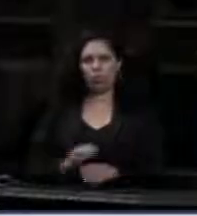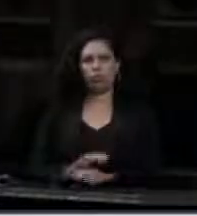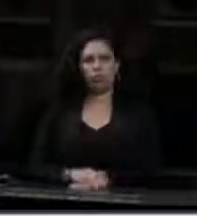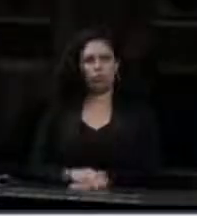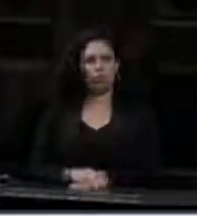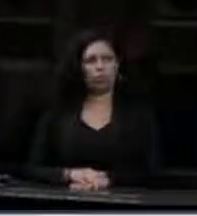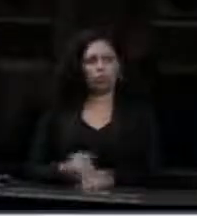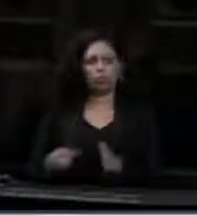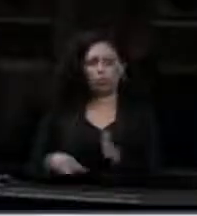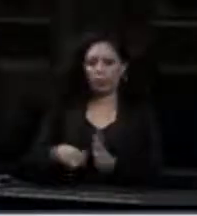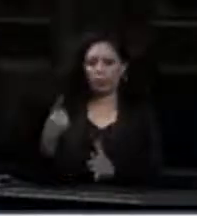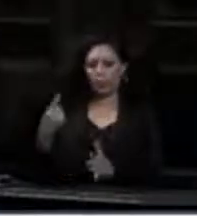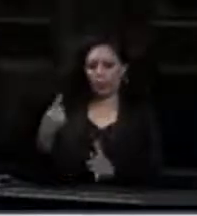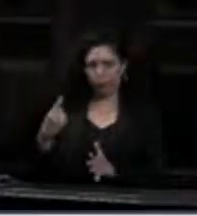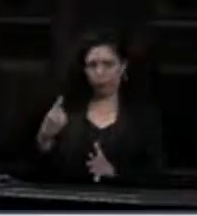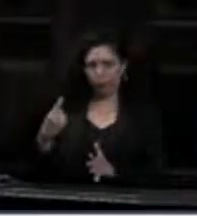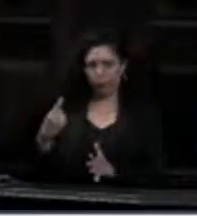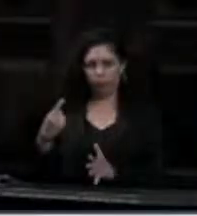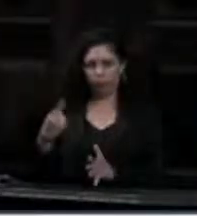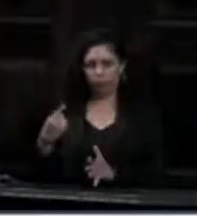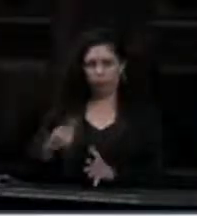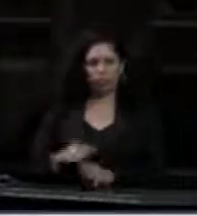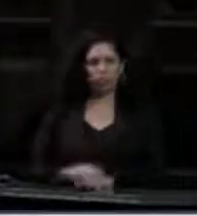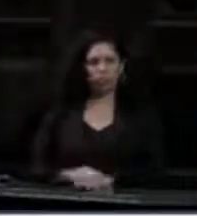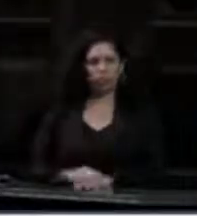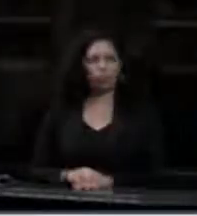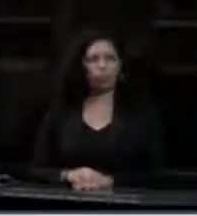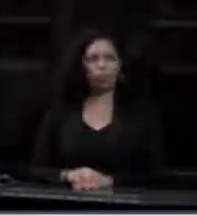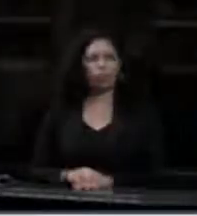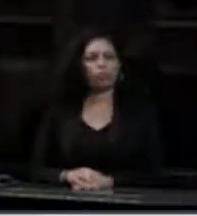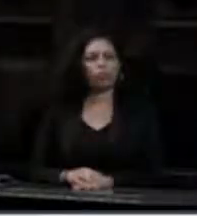o primeiro foi